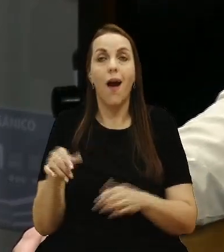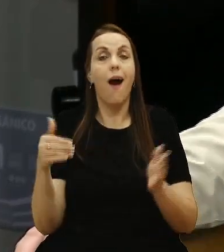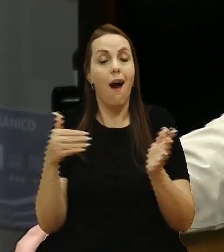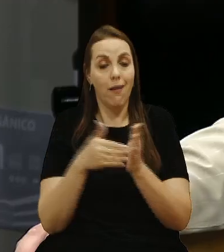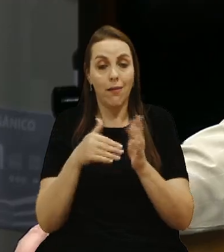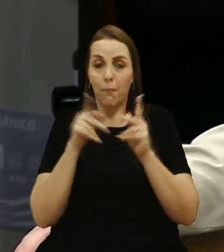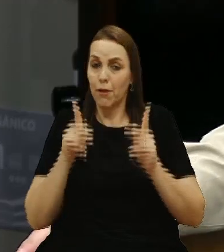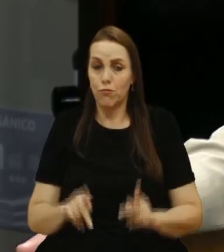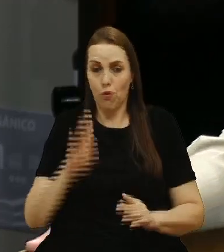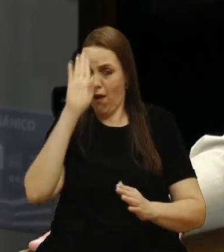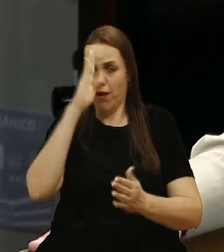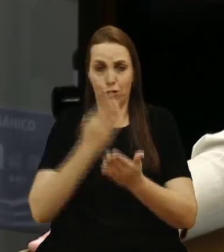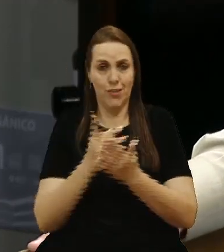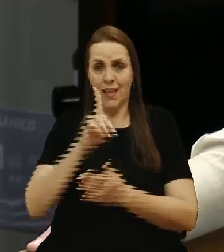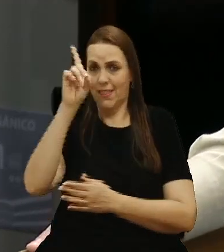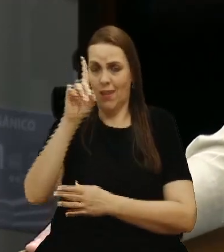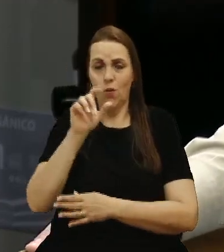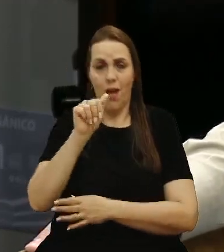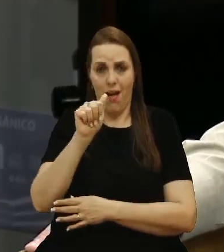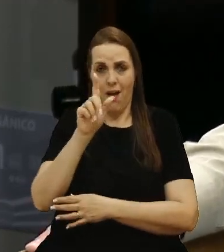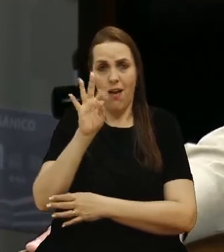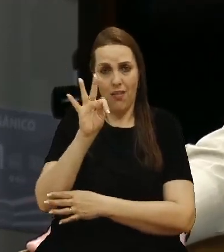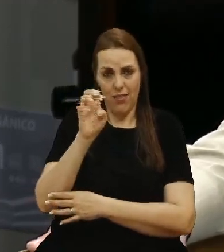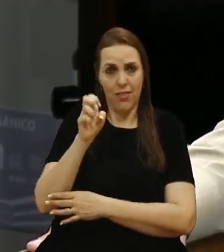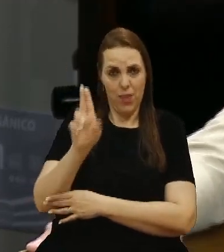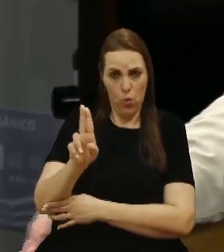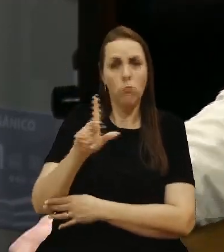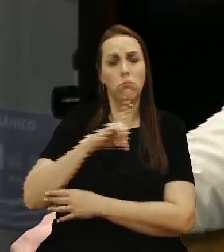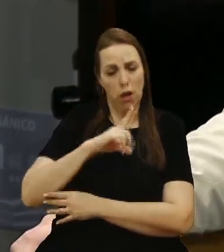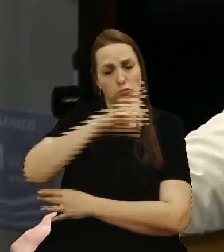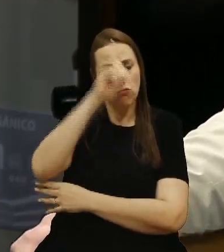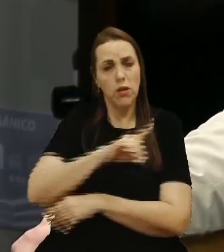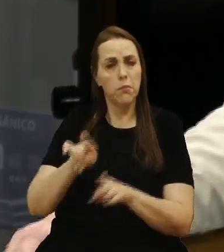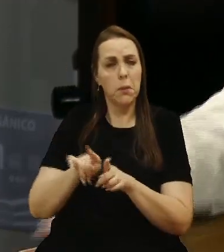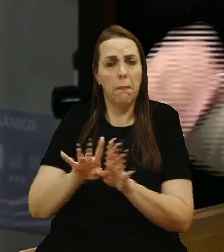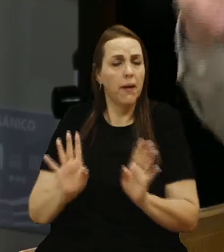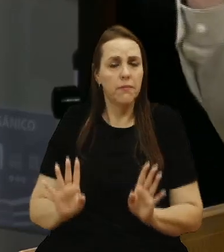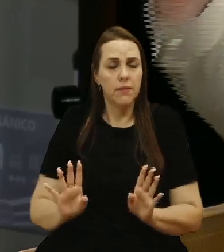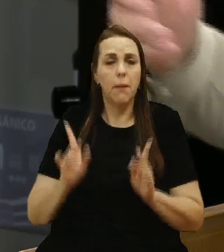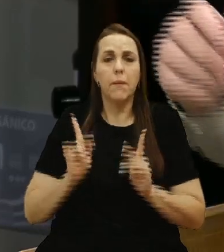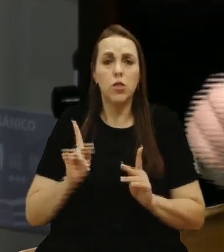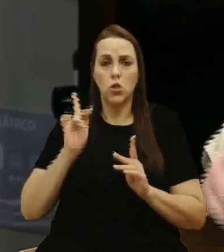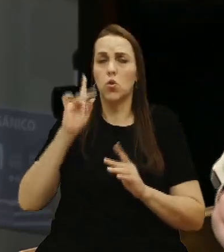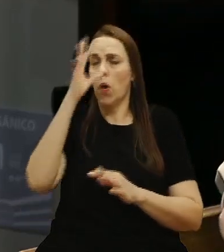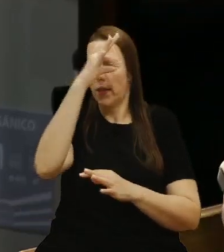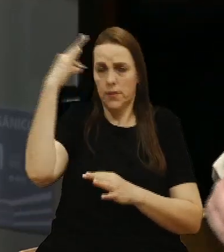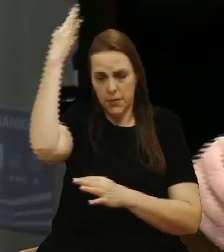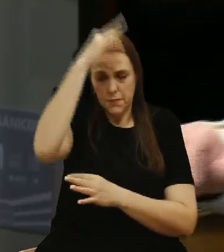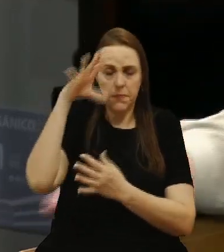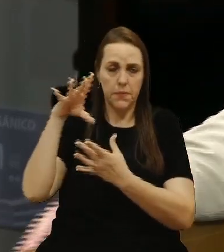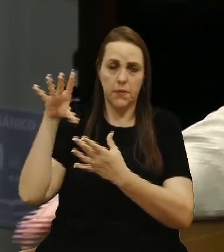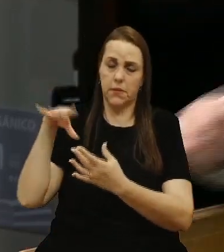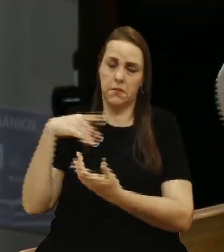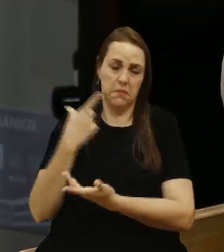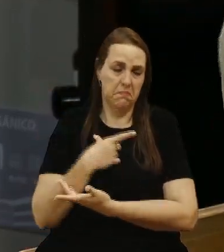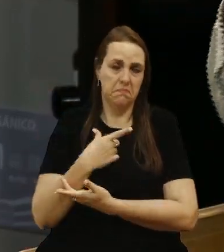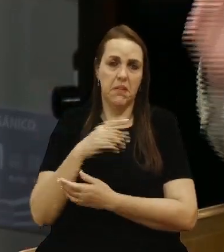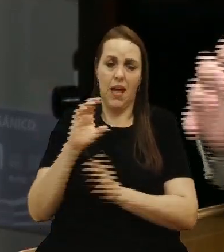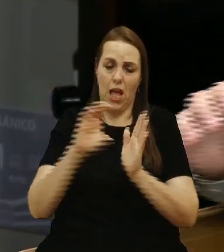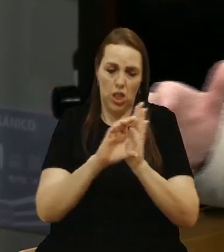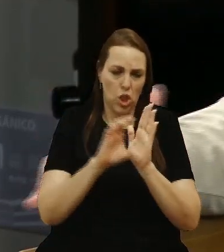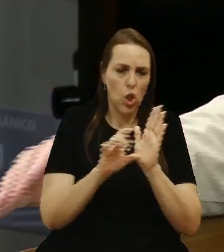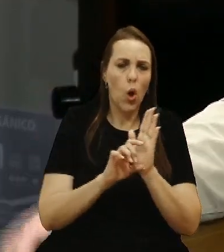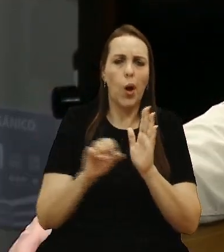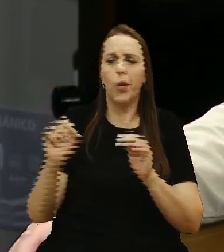de manifestar o seu direito ao ateísmo. Assim como uma pessoa que é espírita, o católico, a pessoa de matriz africana e todas